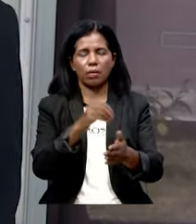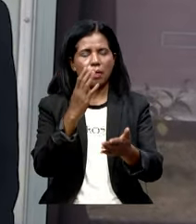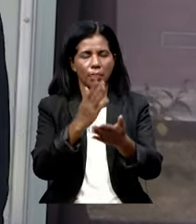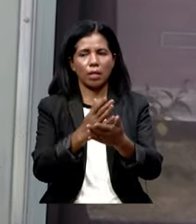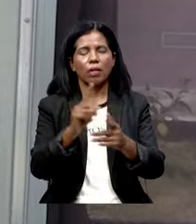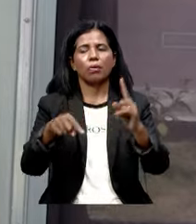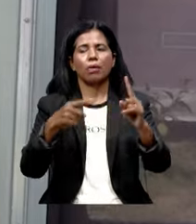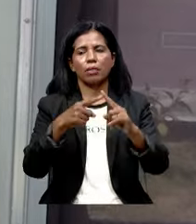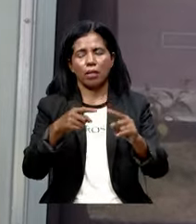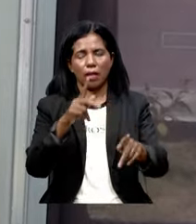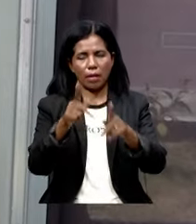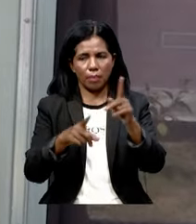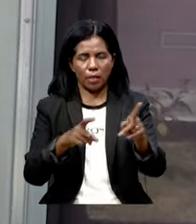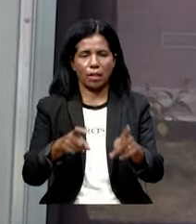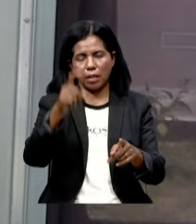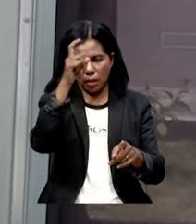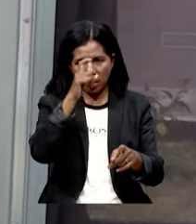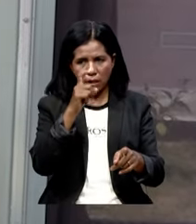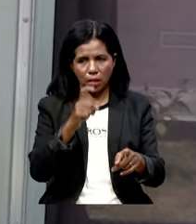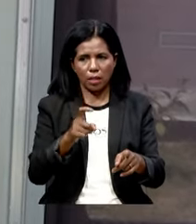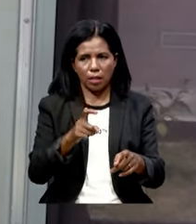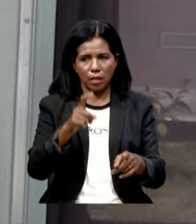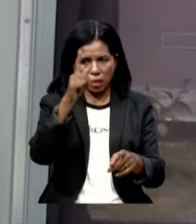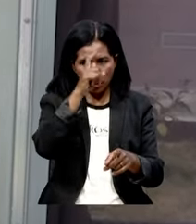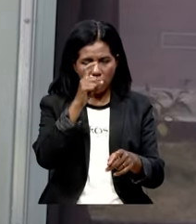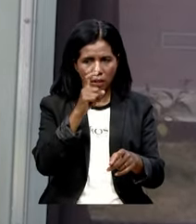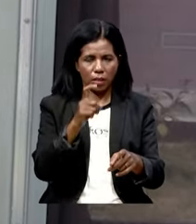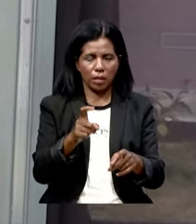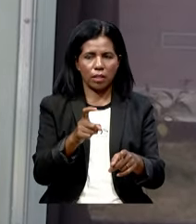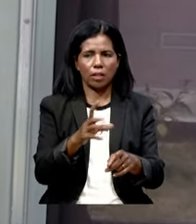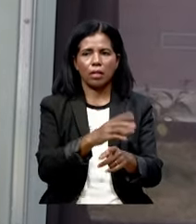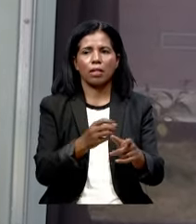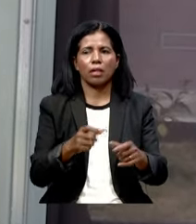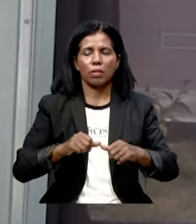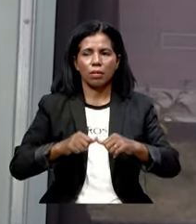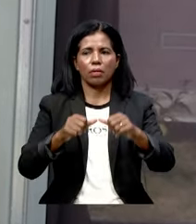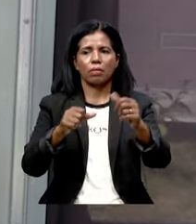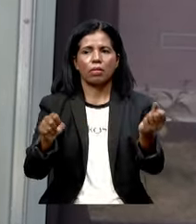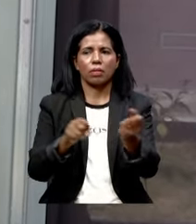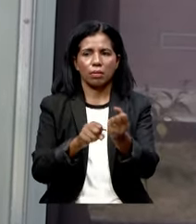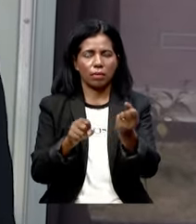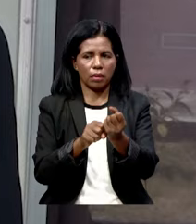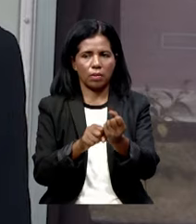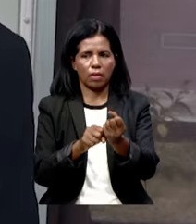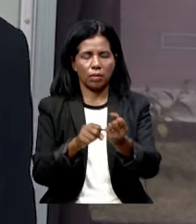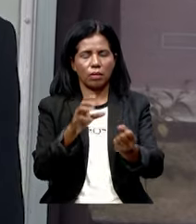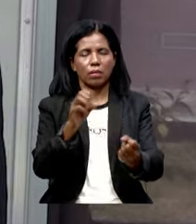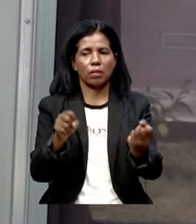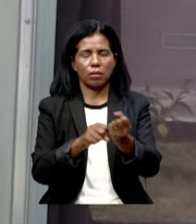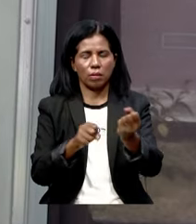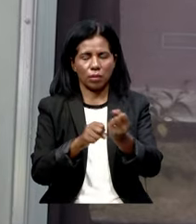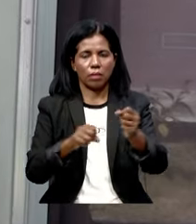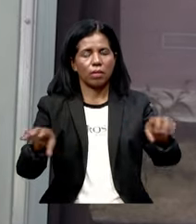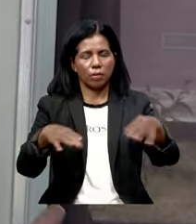ira cidadão né quer dizer la produtiva ona tu contribui ba prestação